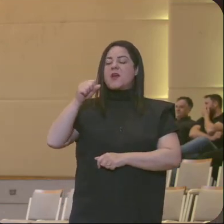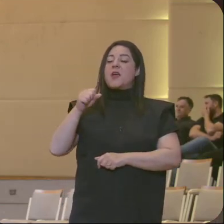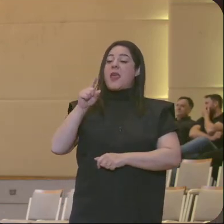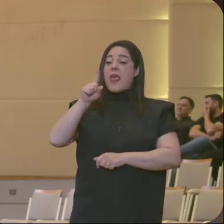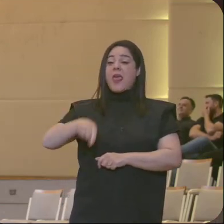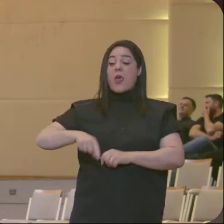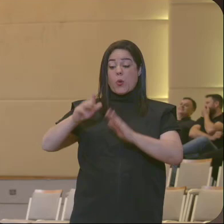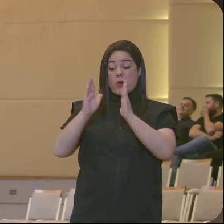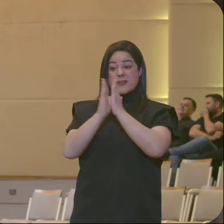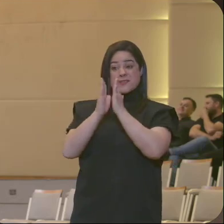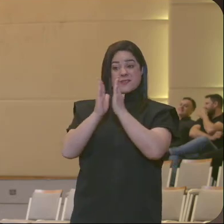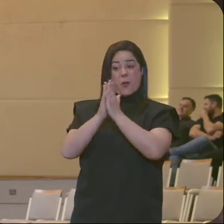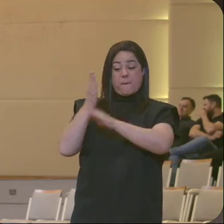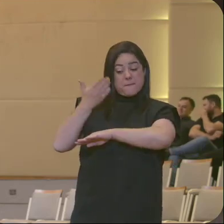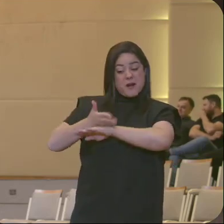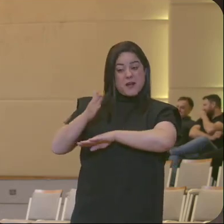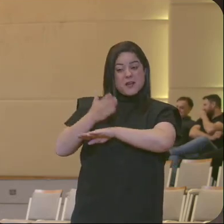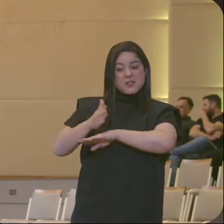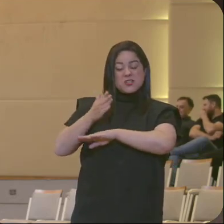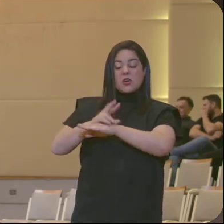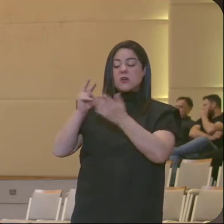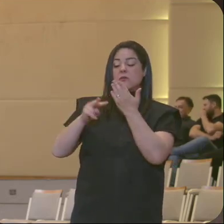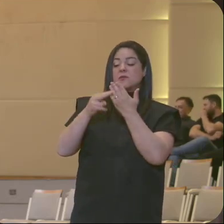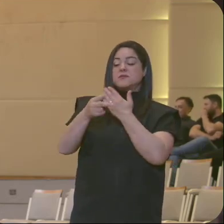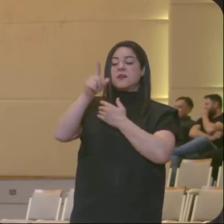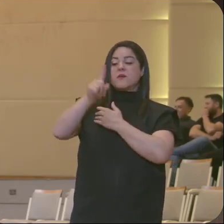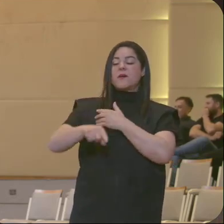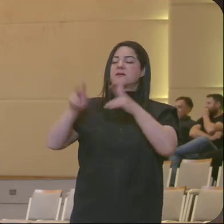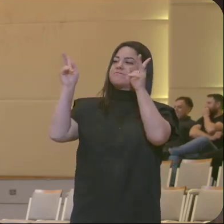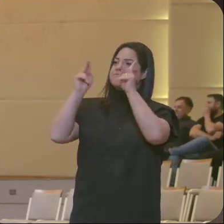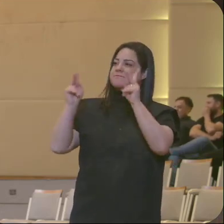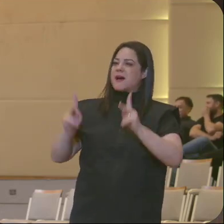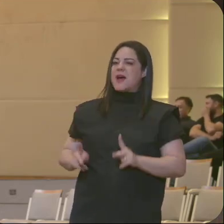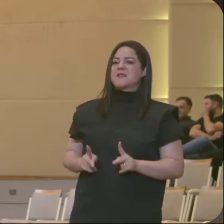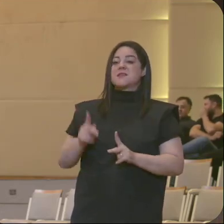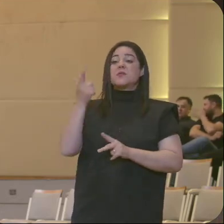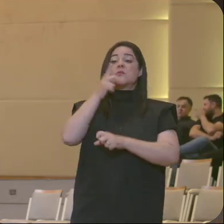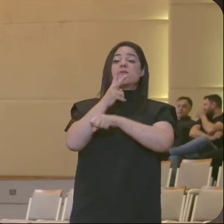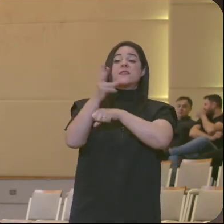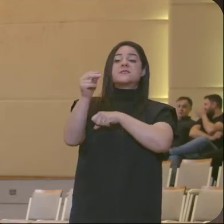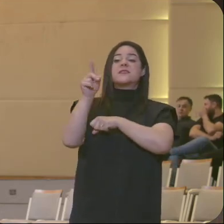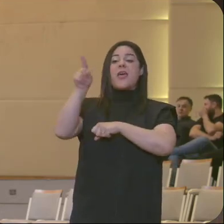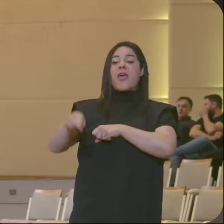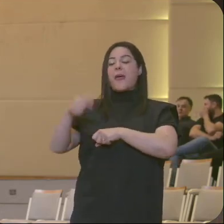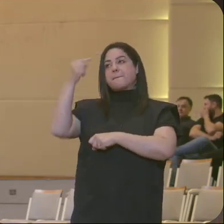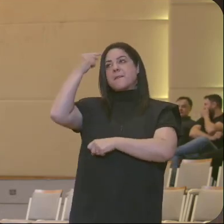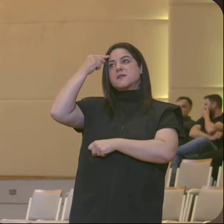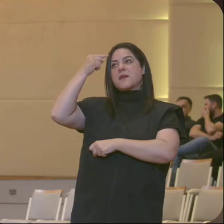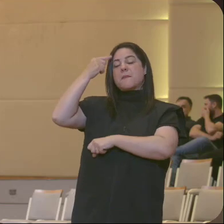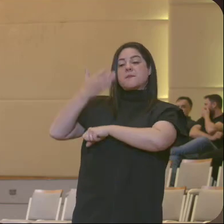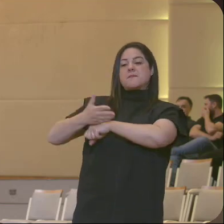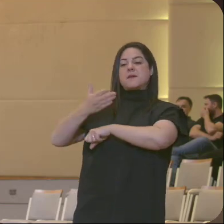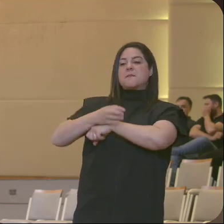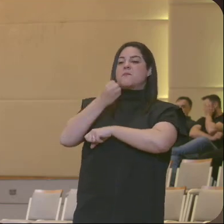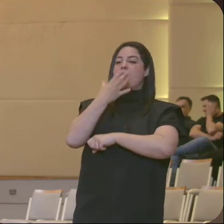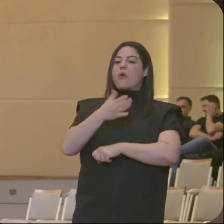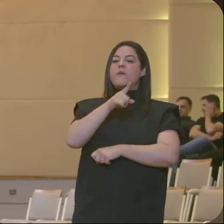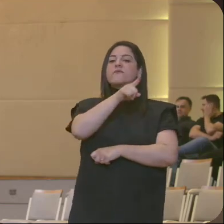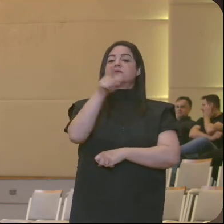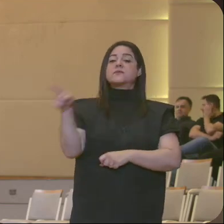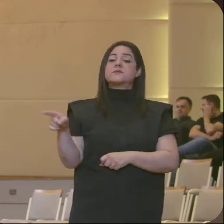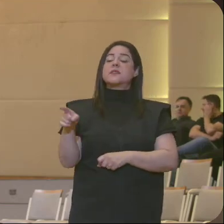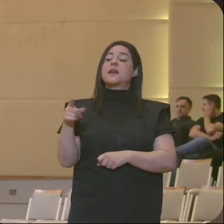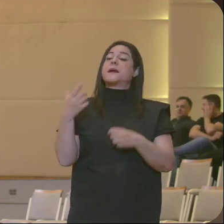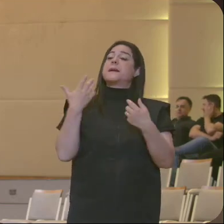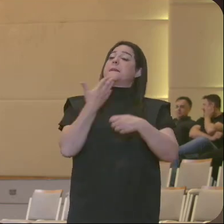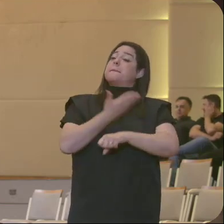Efeito, paz. Para vencer, troque os seus pensamentos. Em quarto, pratique. Pratique